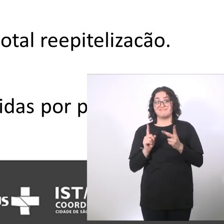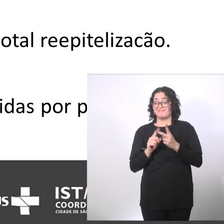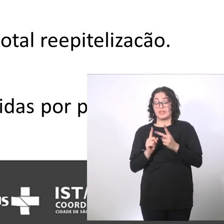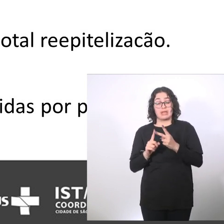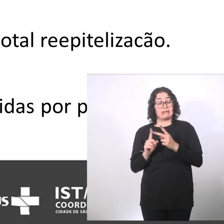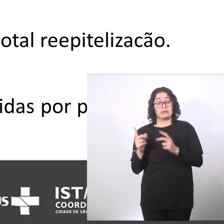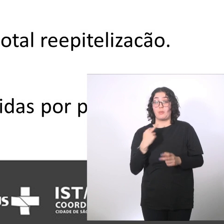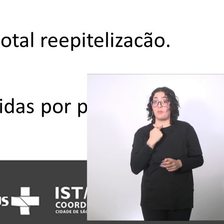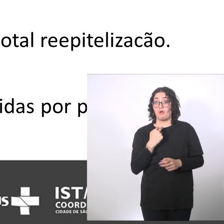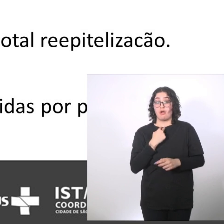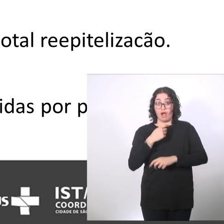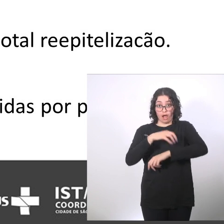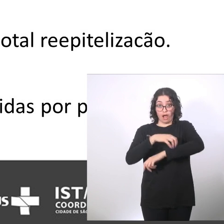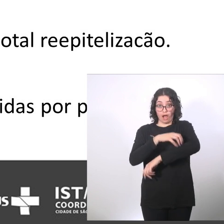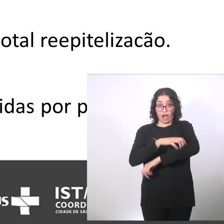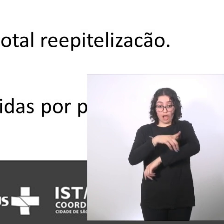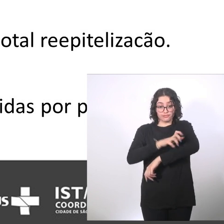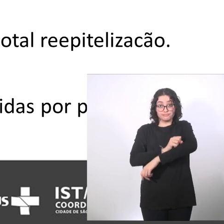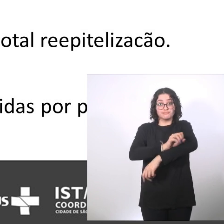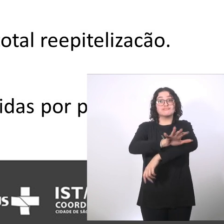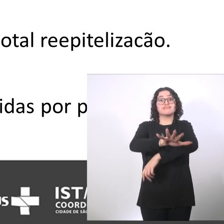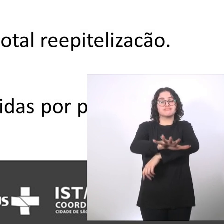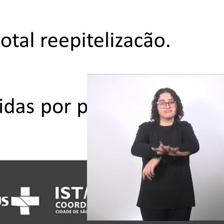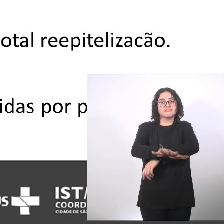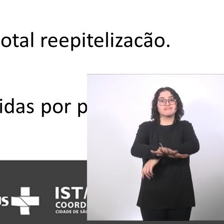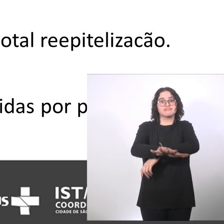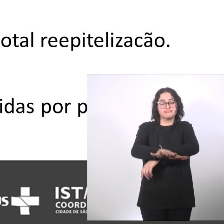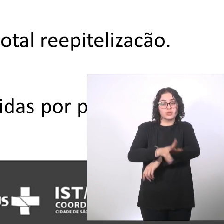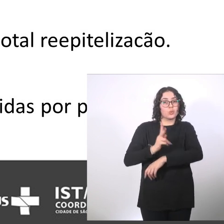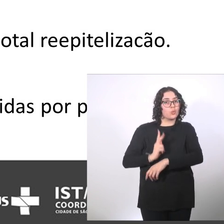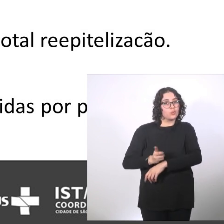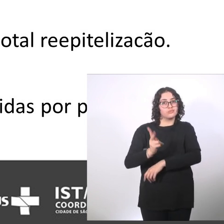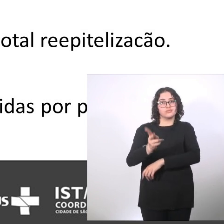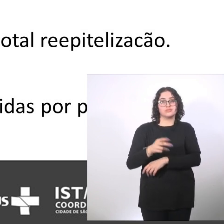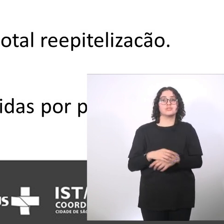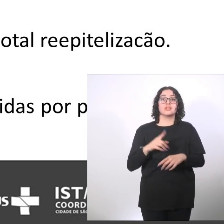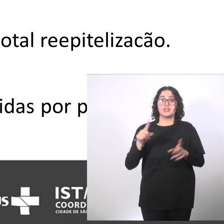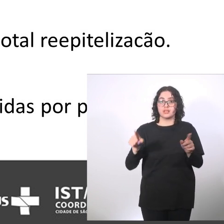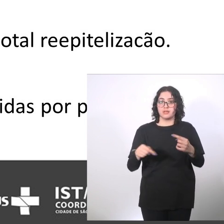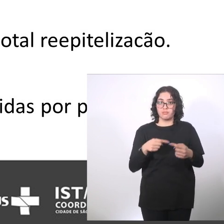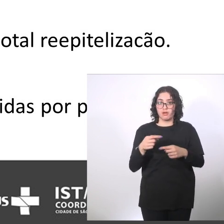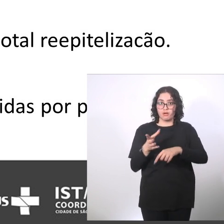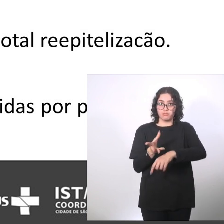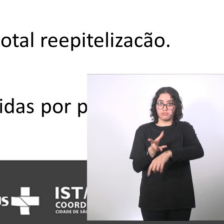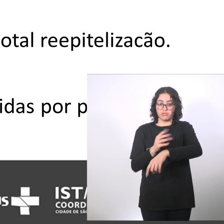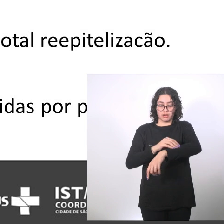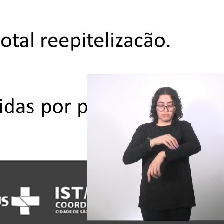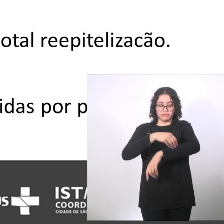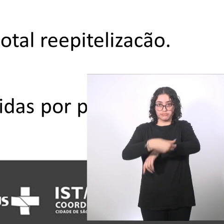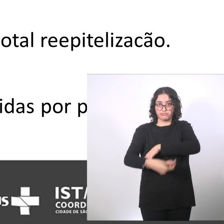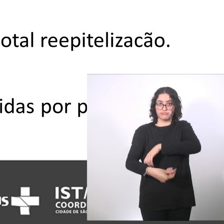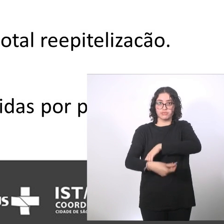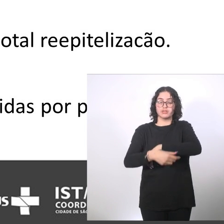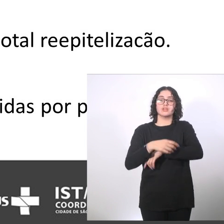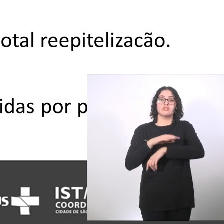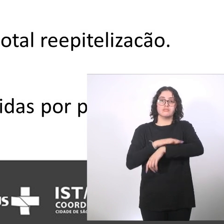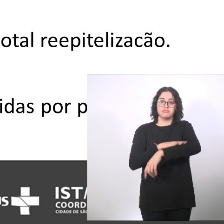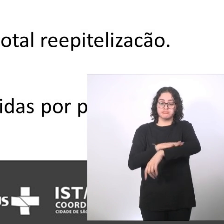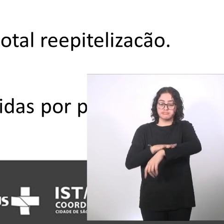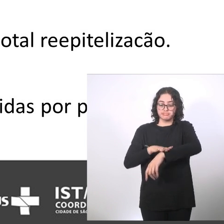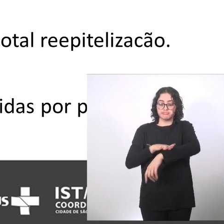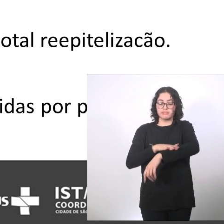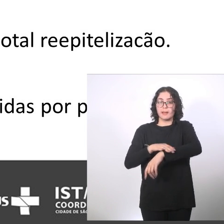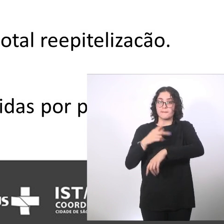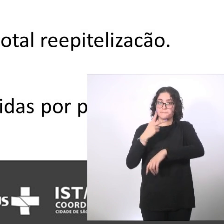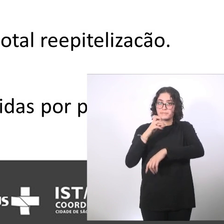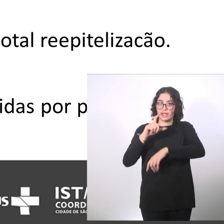e essas lesões, elas continuam contaminantes, mesmo depois que as crostas caem, e até que a